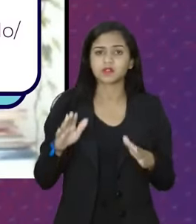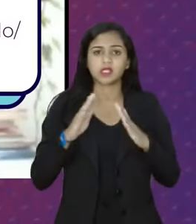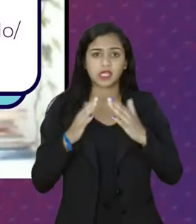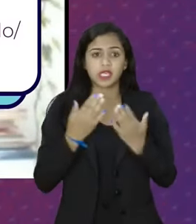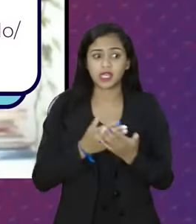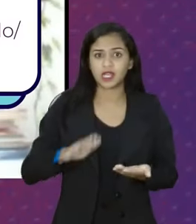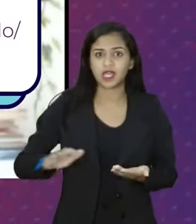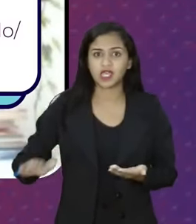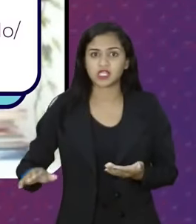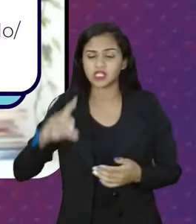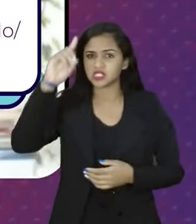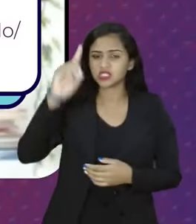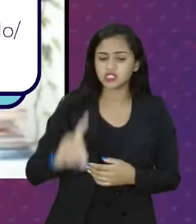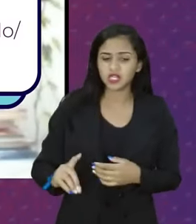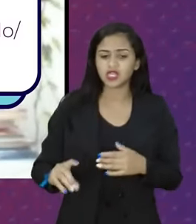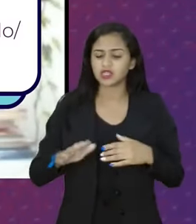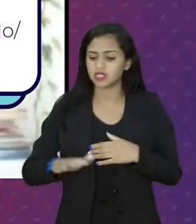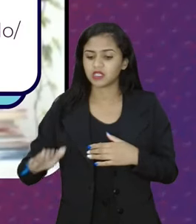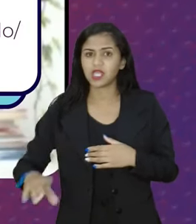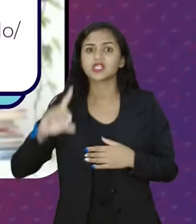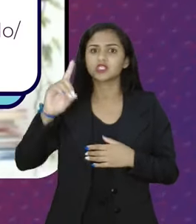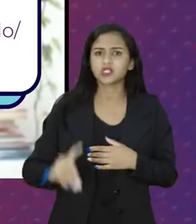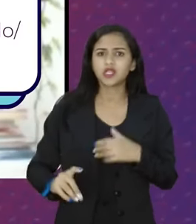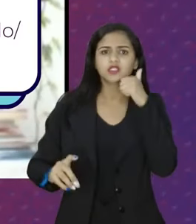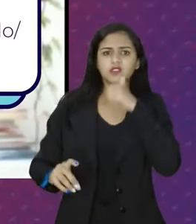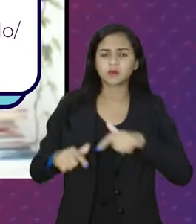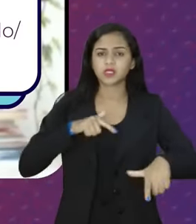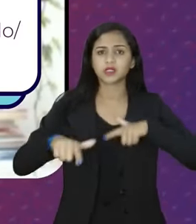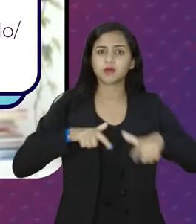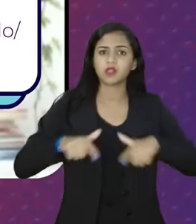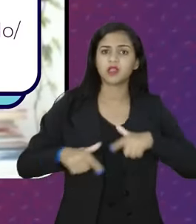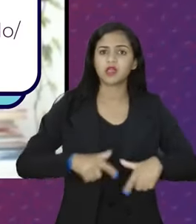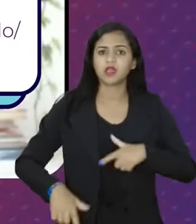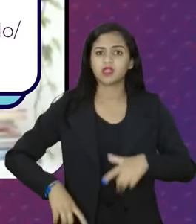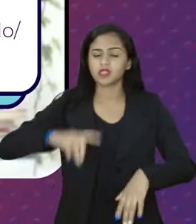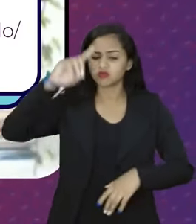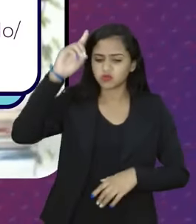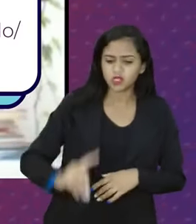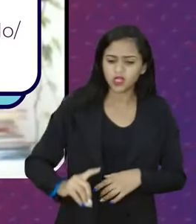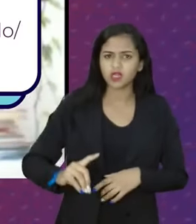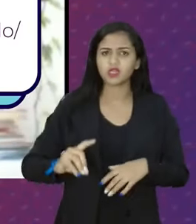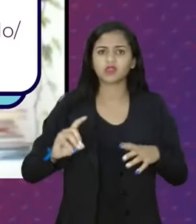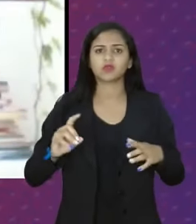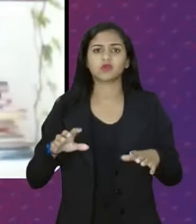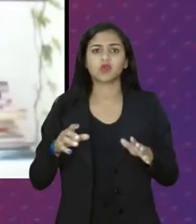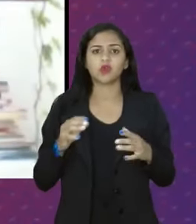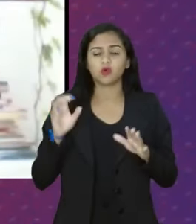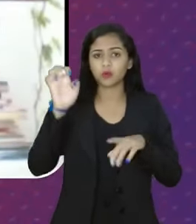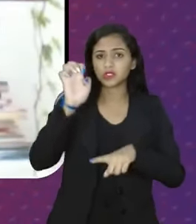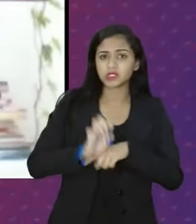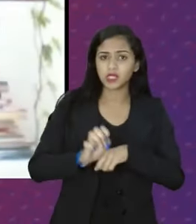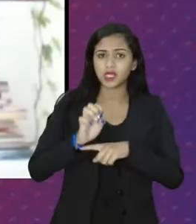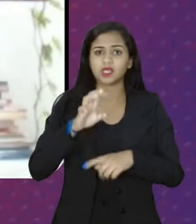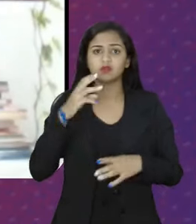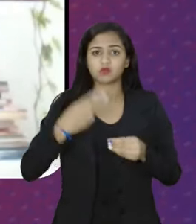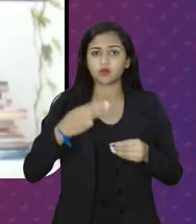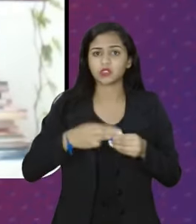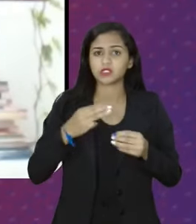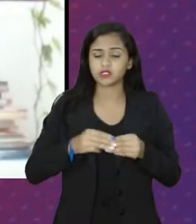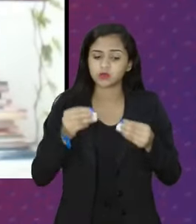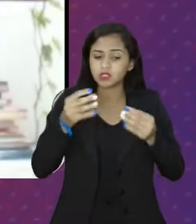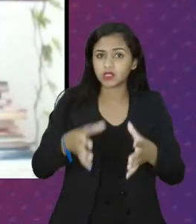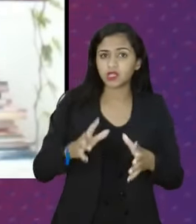é direito de mães trabalhadoras e é dever do Estado e dos municípios de ofertar. Hoje, então,